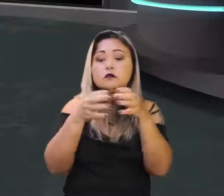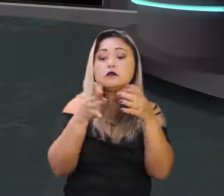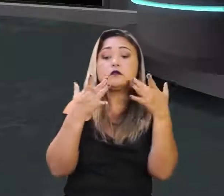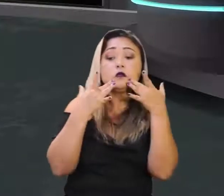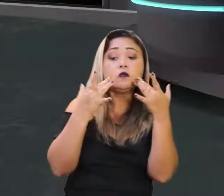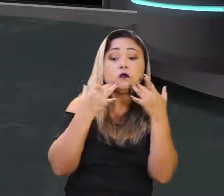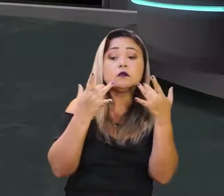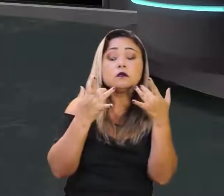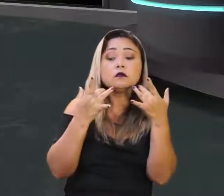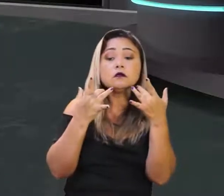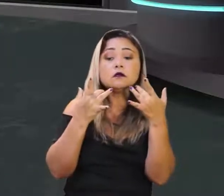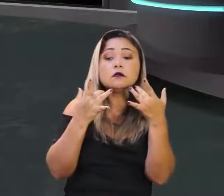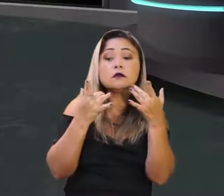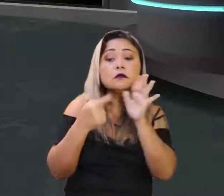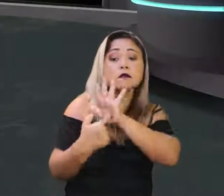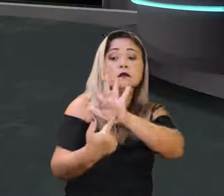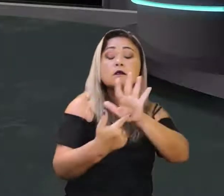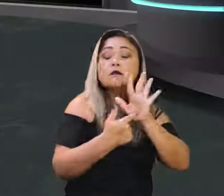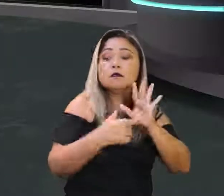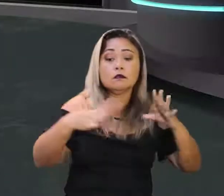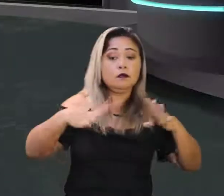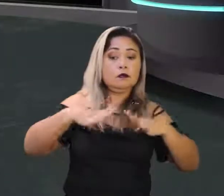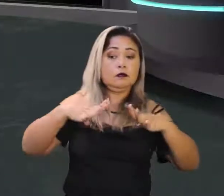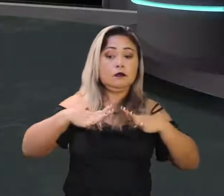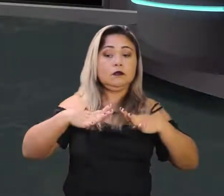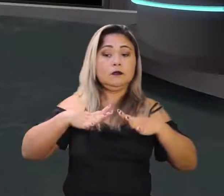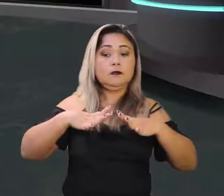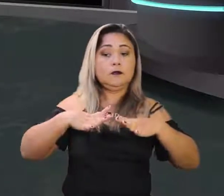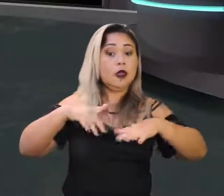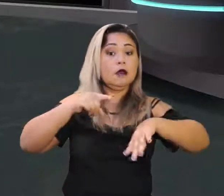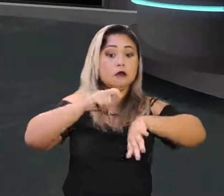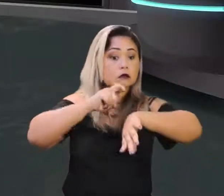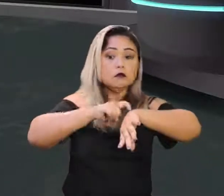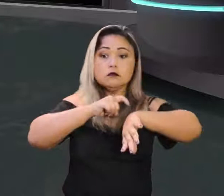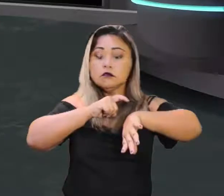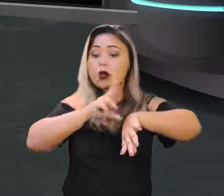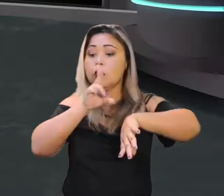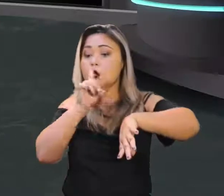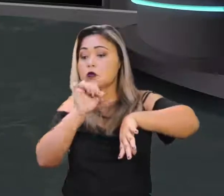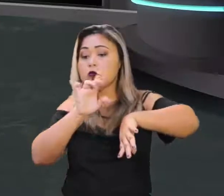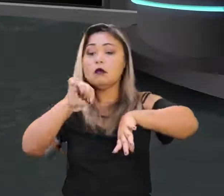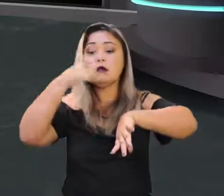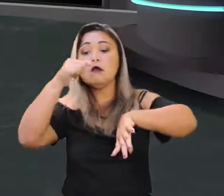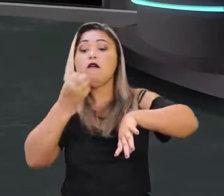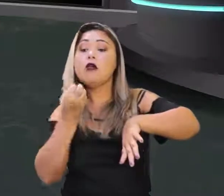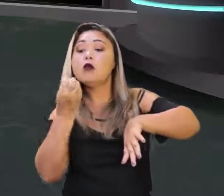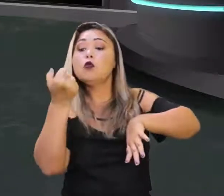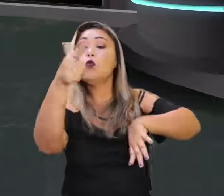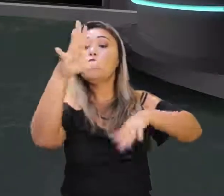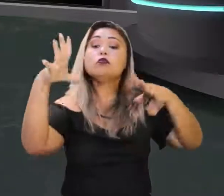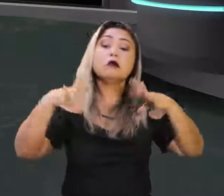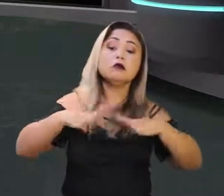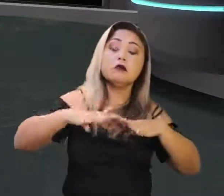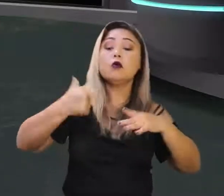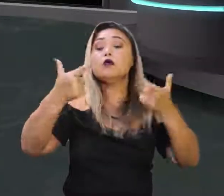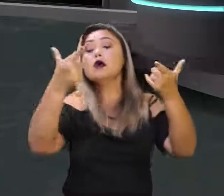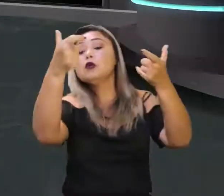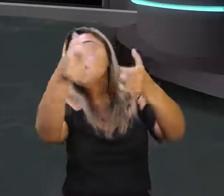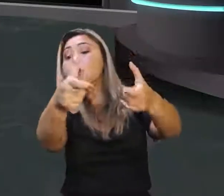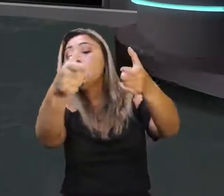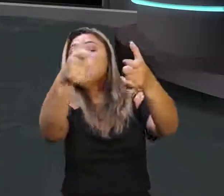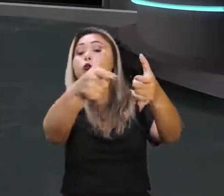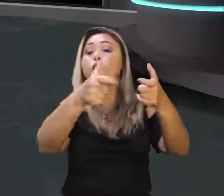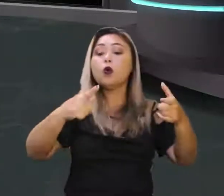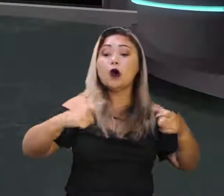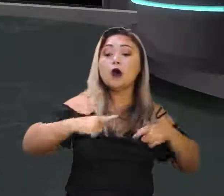grupos teatrais, eles apresentam numa cidade, uma certa temporada, depois viajam para outra cidade, e aí tem que ter outro teatro, tem que